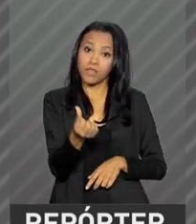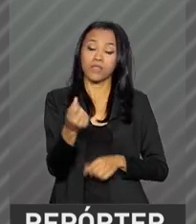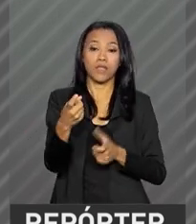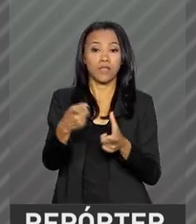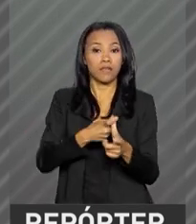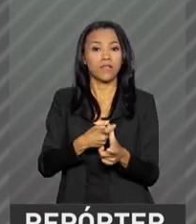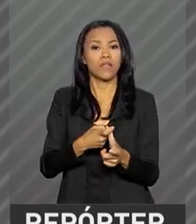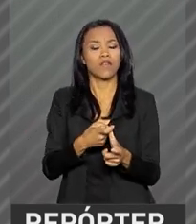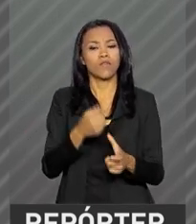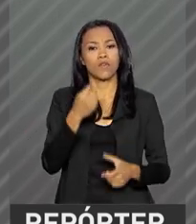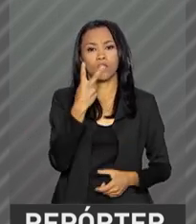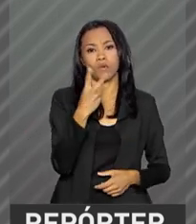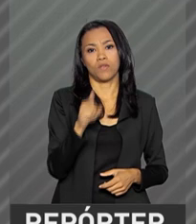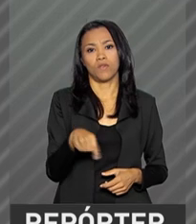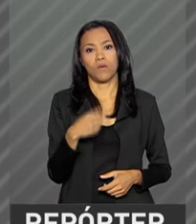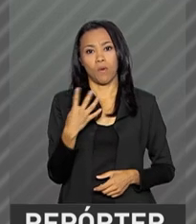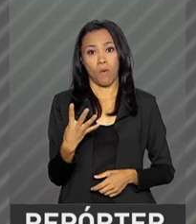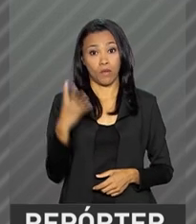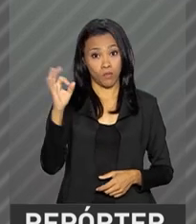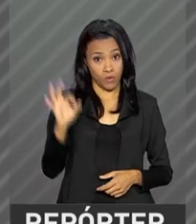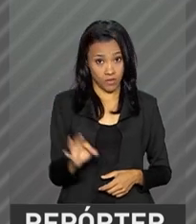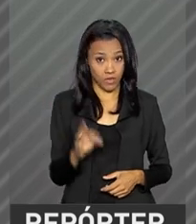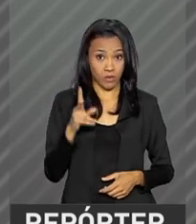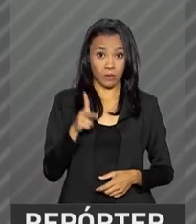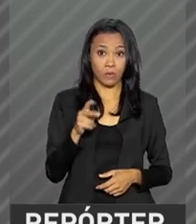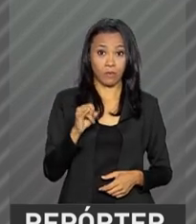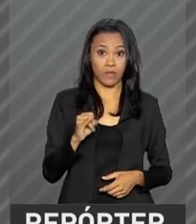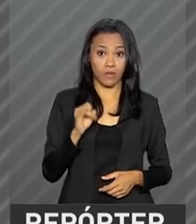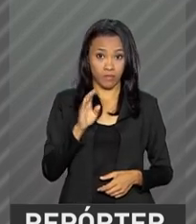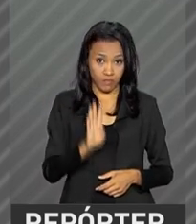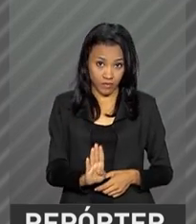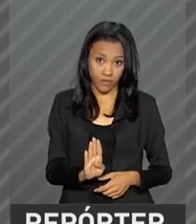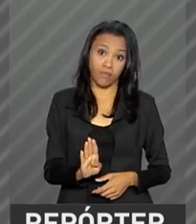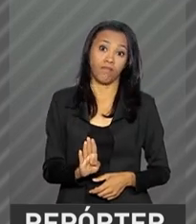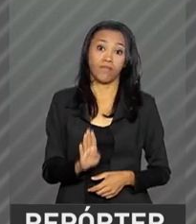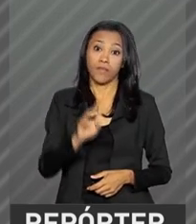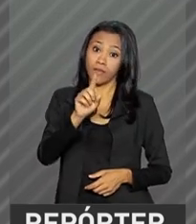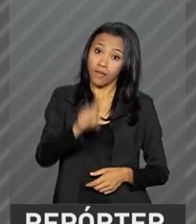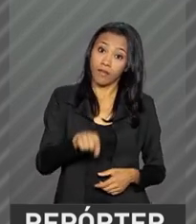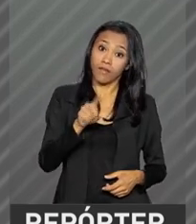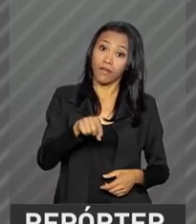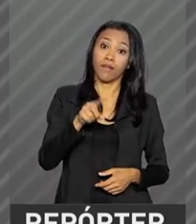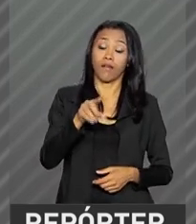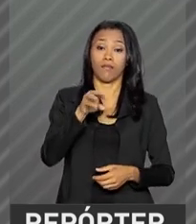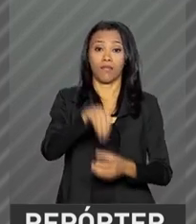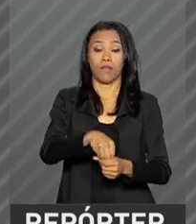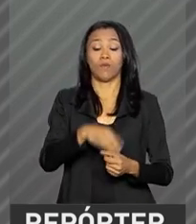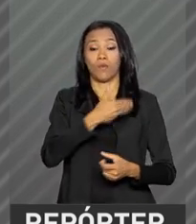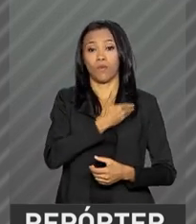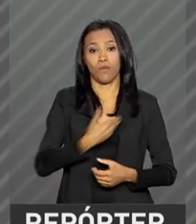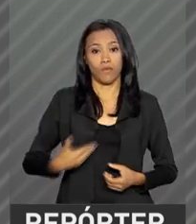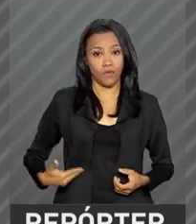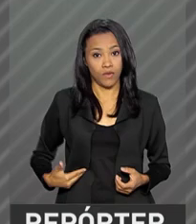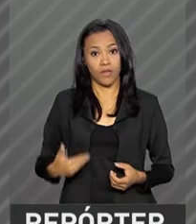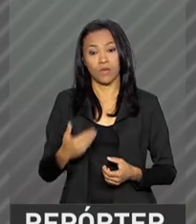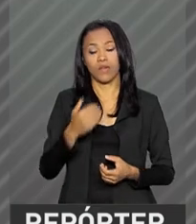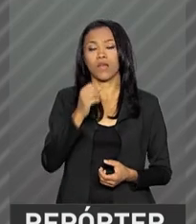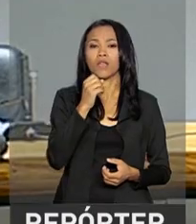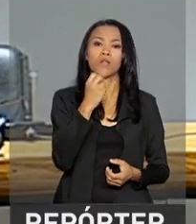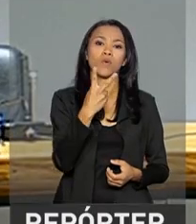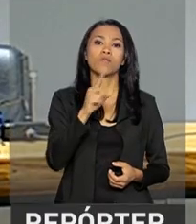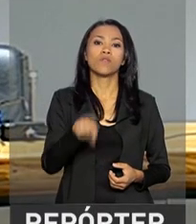2,4 por cento do pib quase tão grande quanto o déficit primário do governo geral de 2,6 por